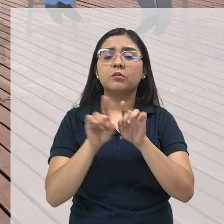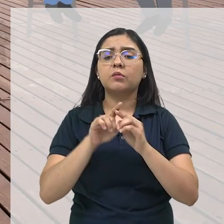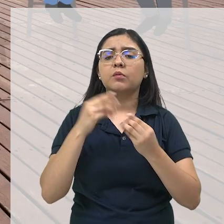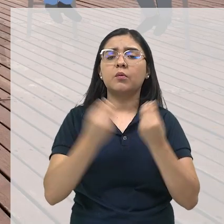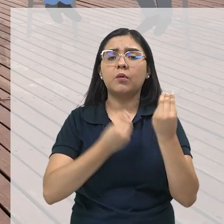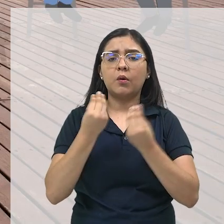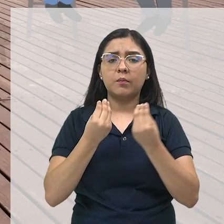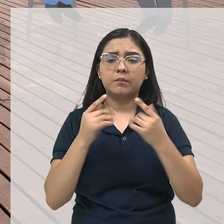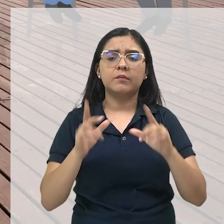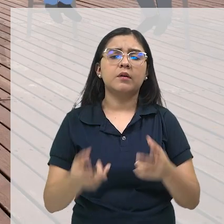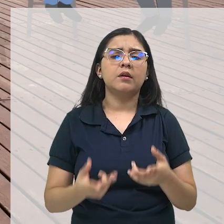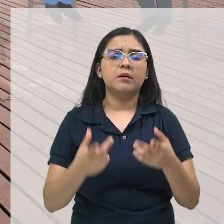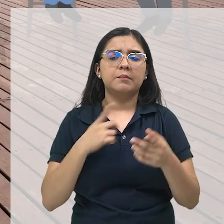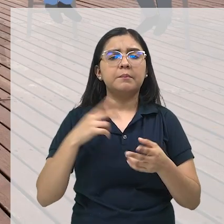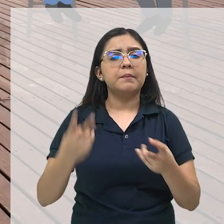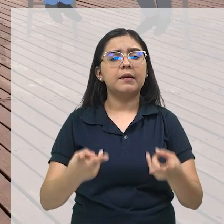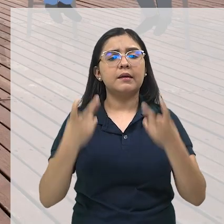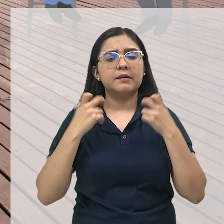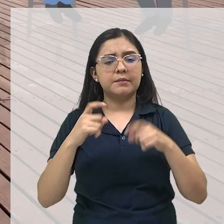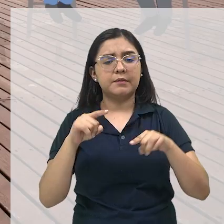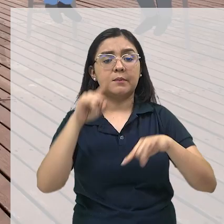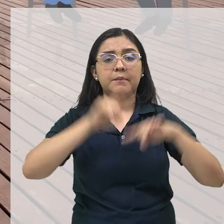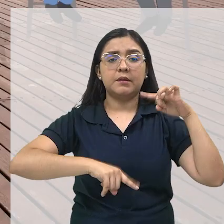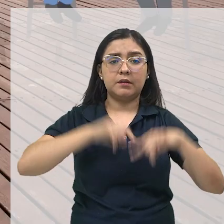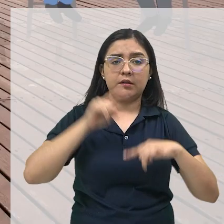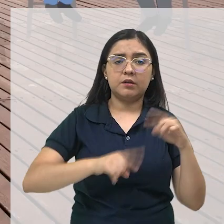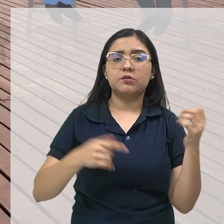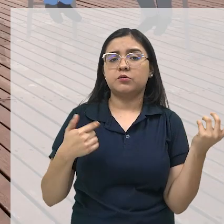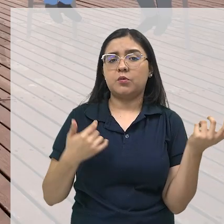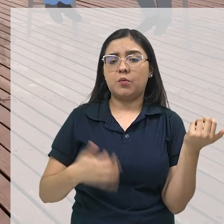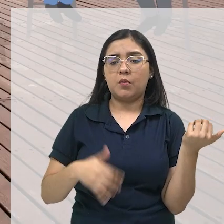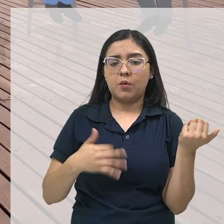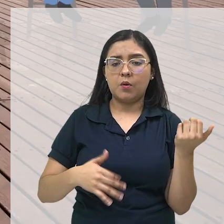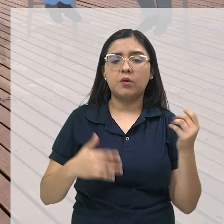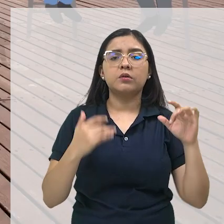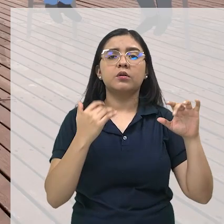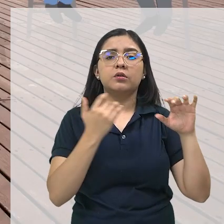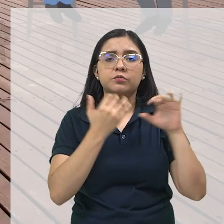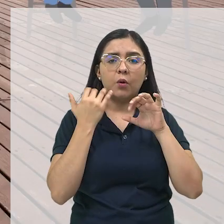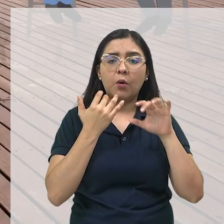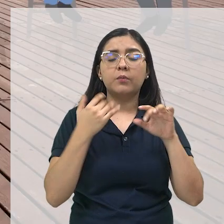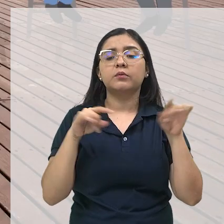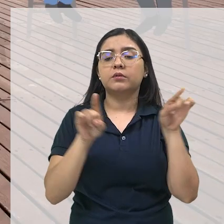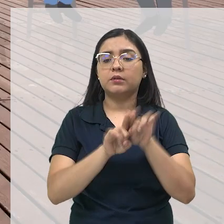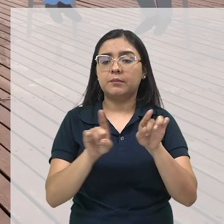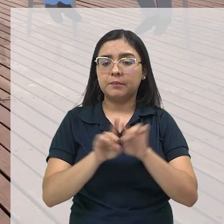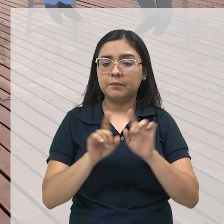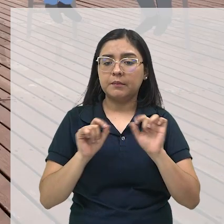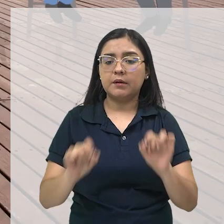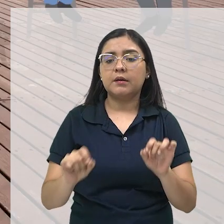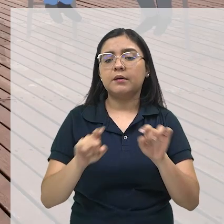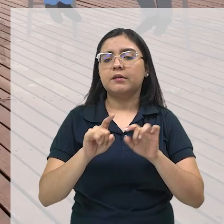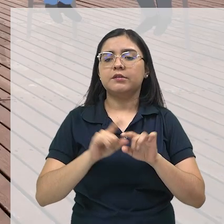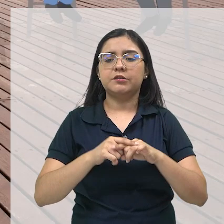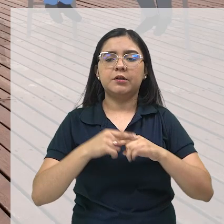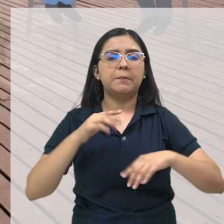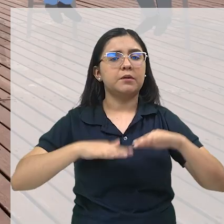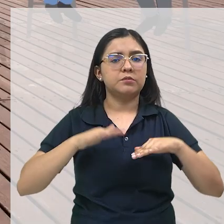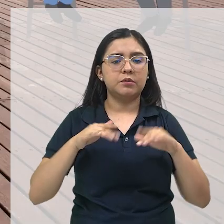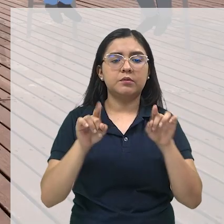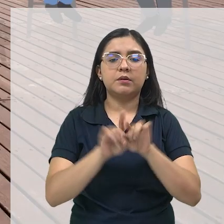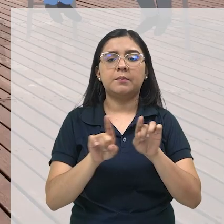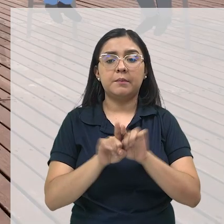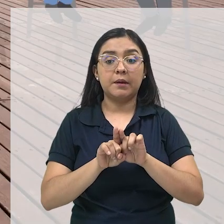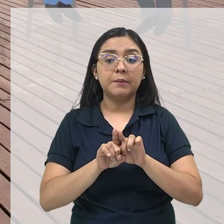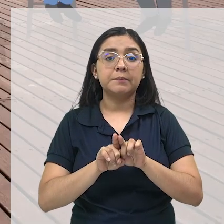tocam os instrumentos. A gente percebe que tem os instrumentos de corda, instrumento de sopro, tem um instrumento de percussão, né, ali